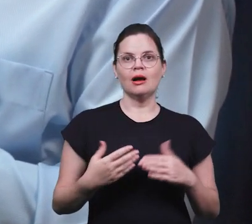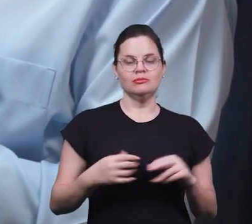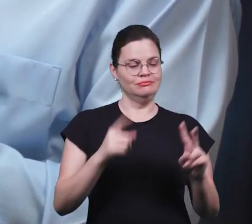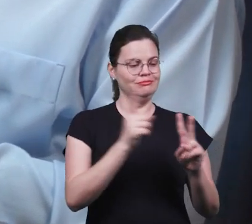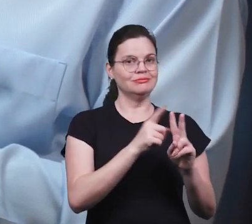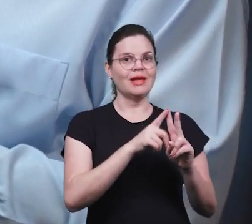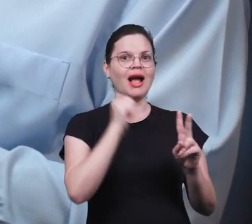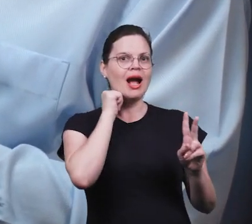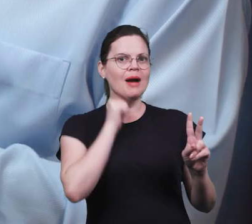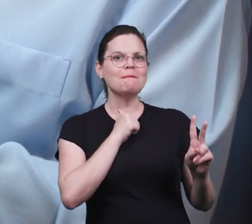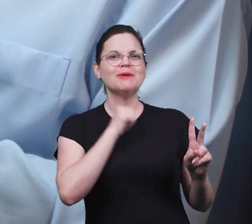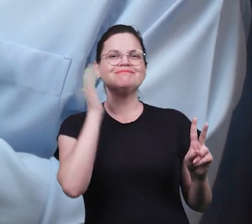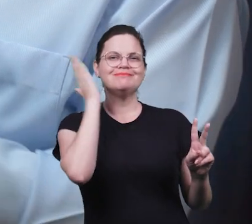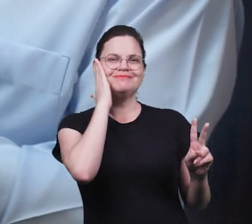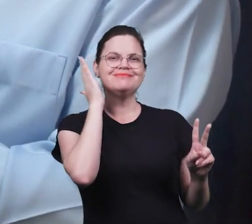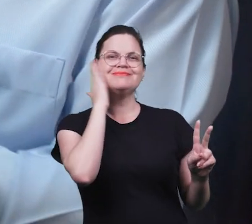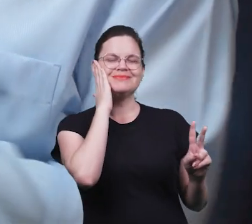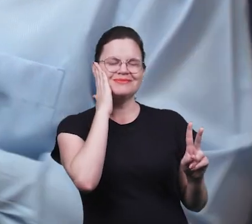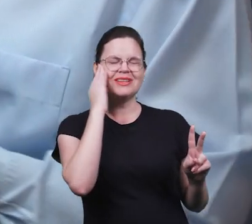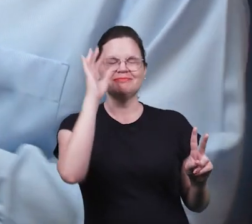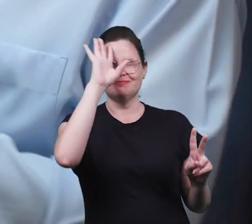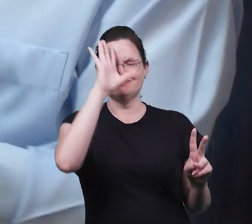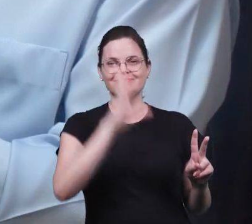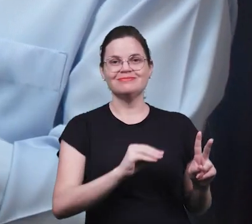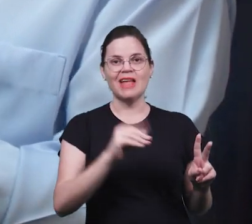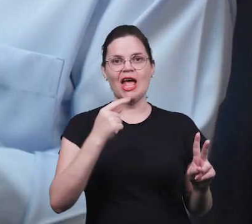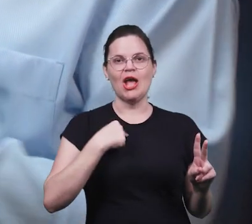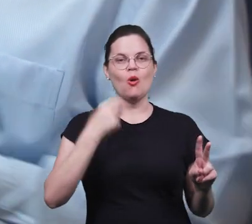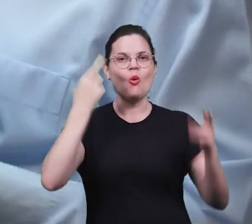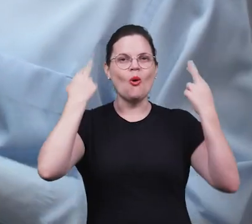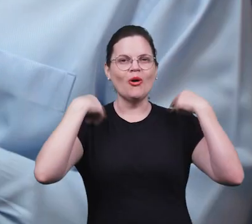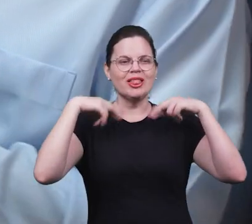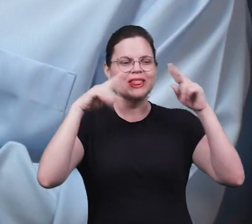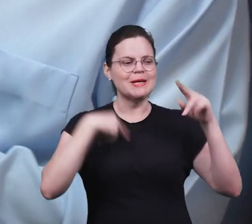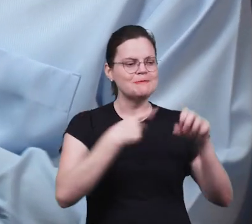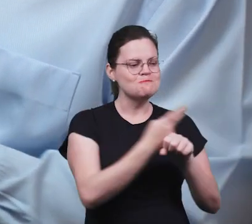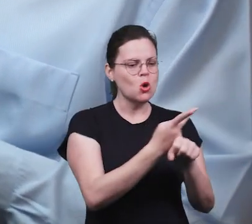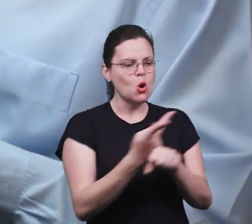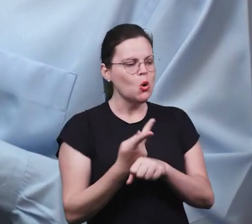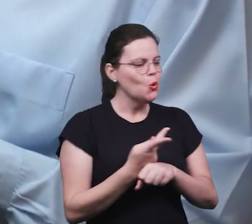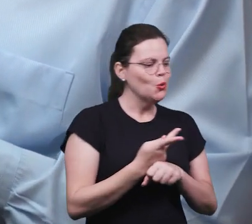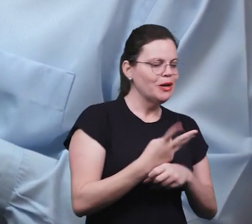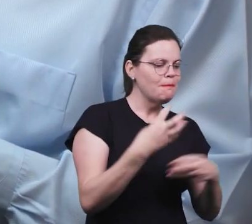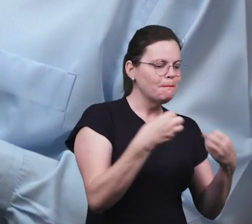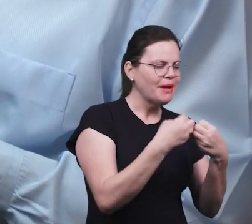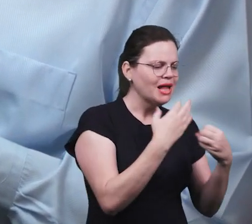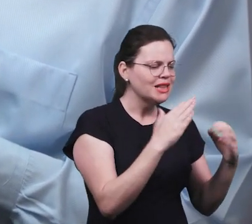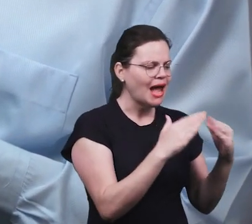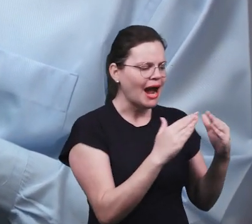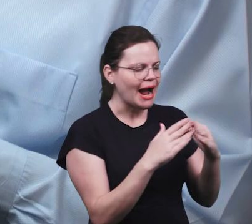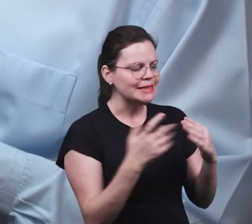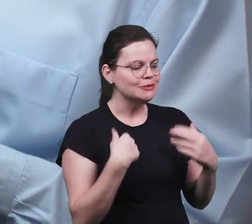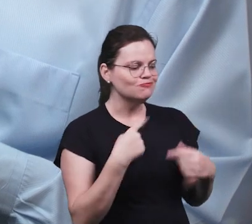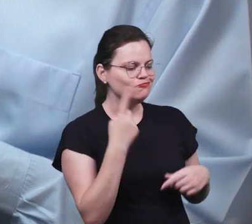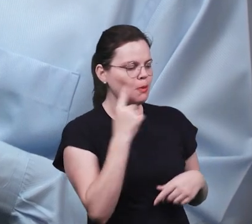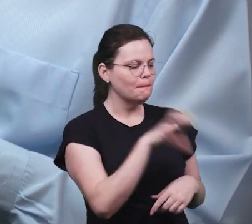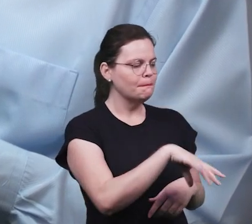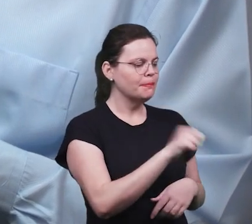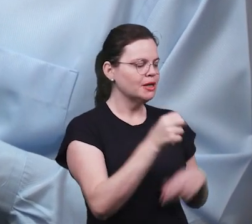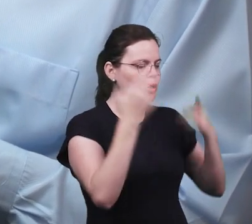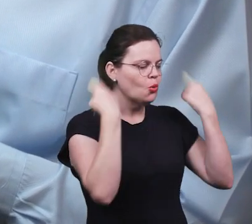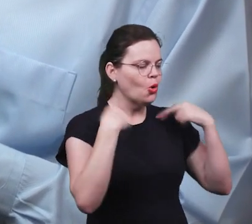entendeu isso. E quando ele oferta o cordeiro, ele estava apontando para o sacrifício de Jesus, e